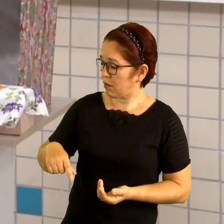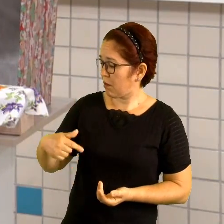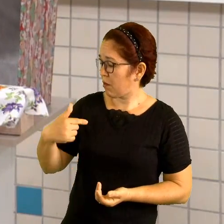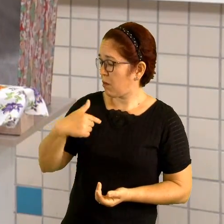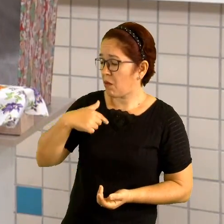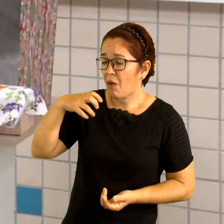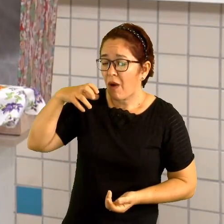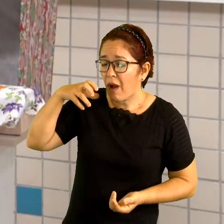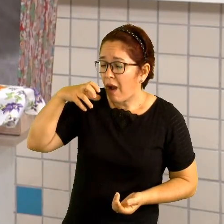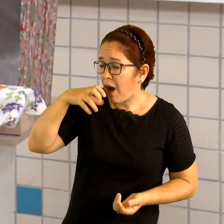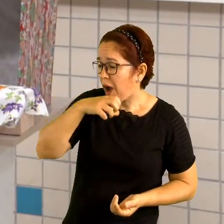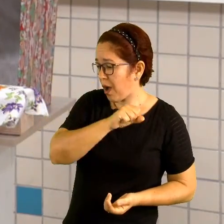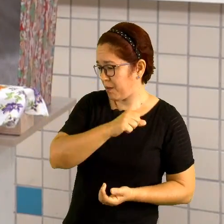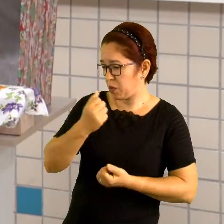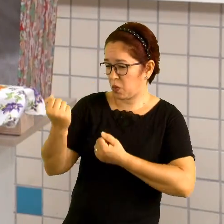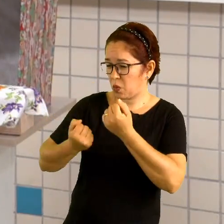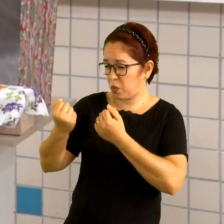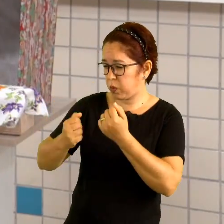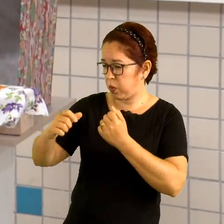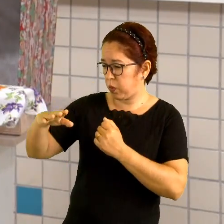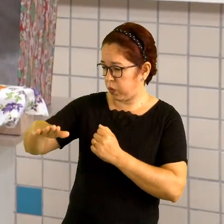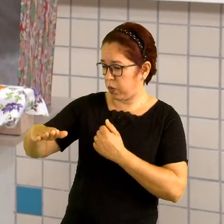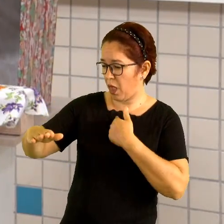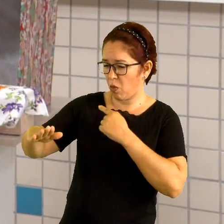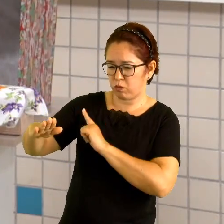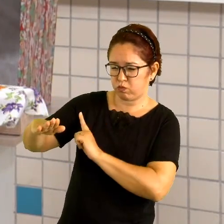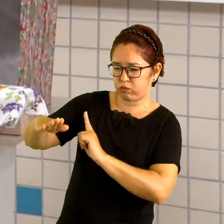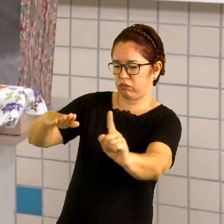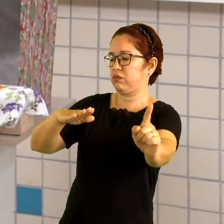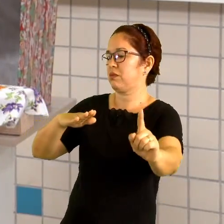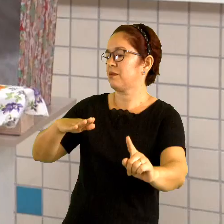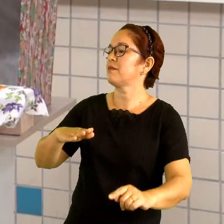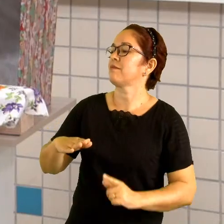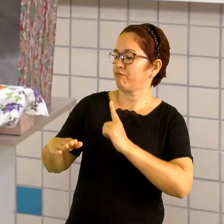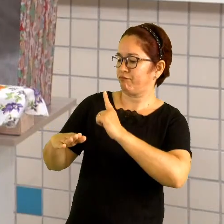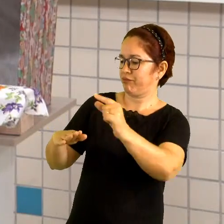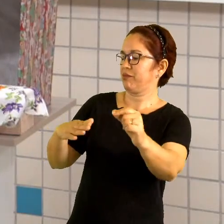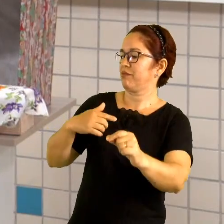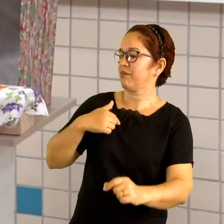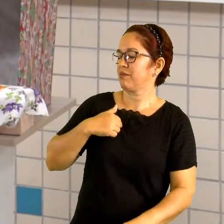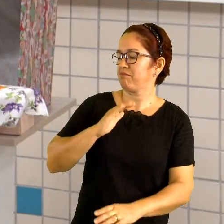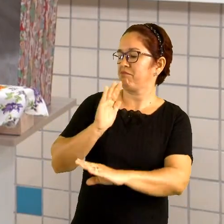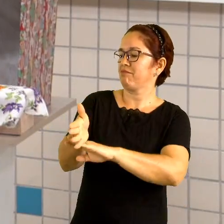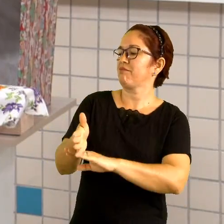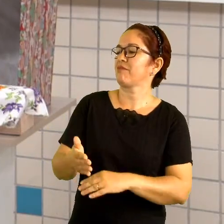corro até mais rápido do que um automóvel. Vamos ver?